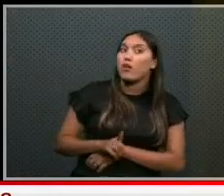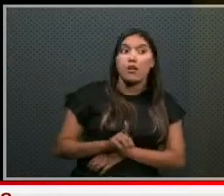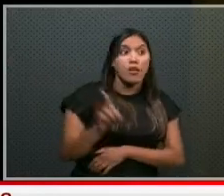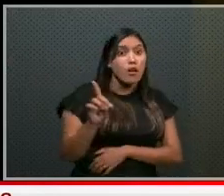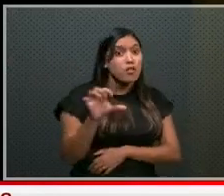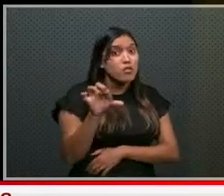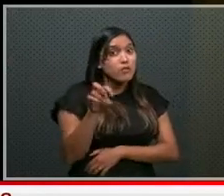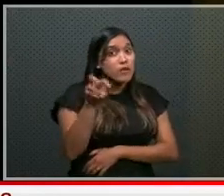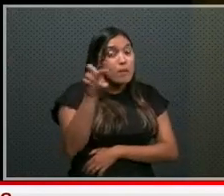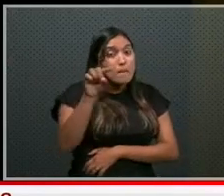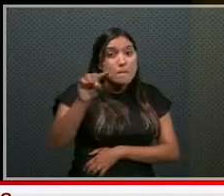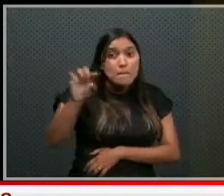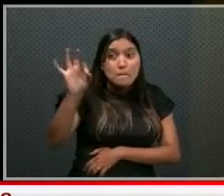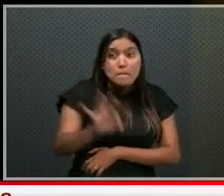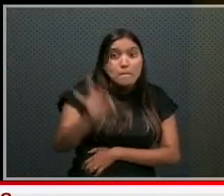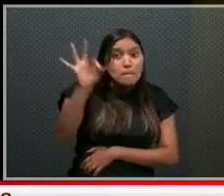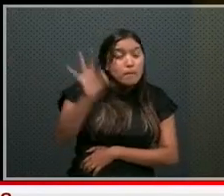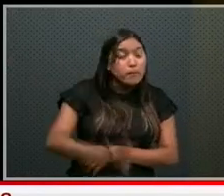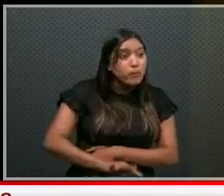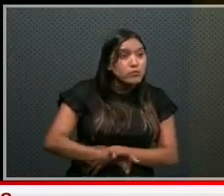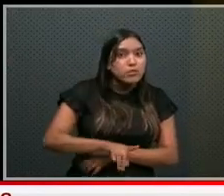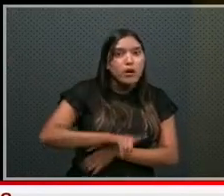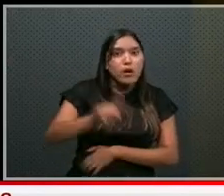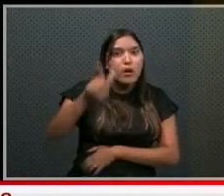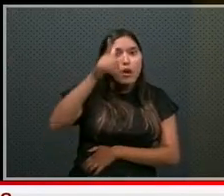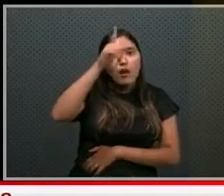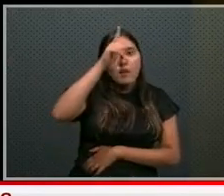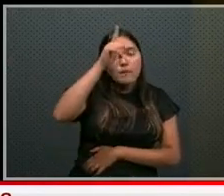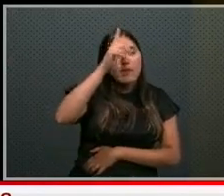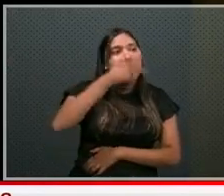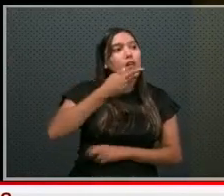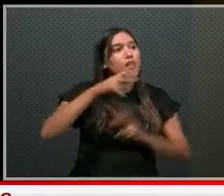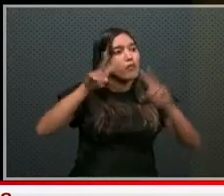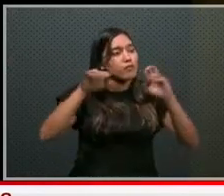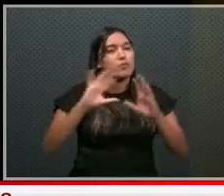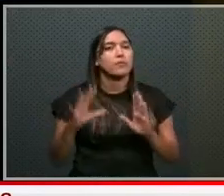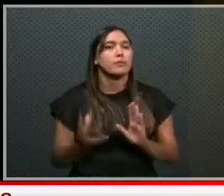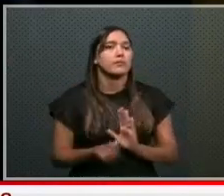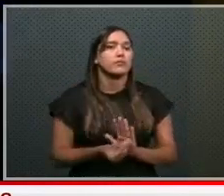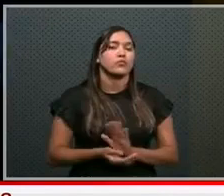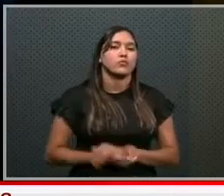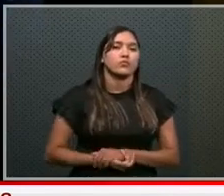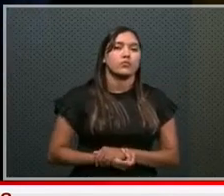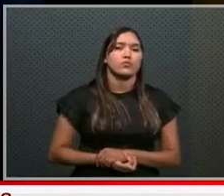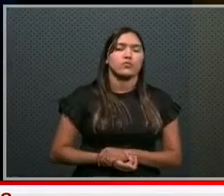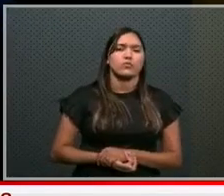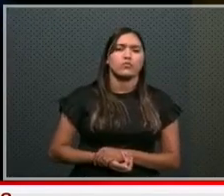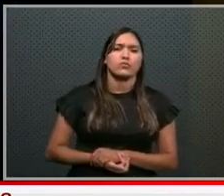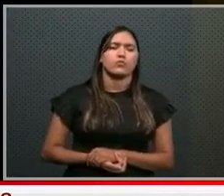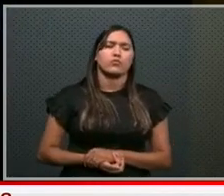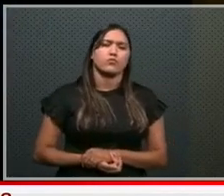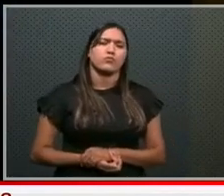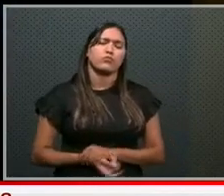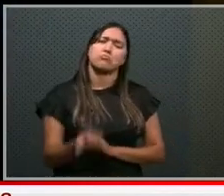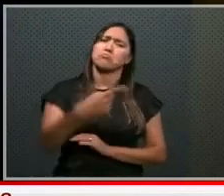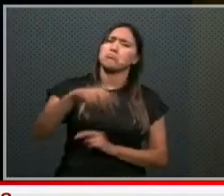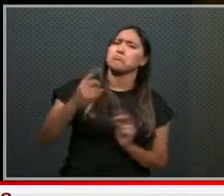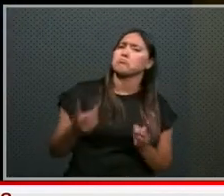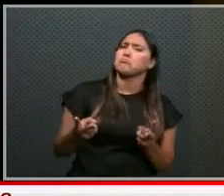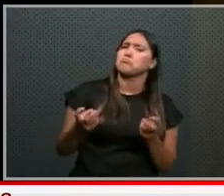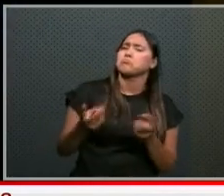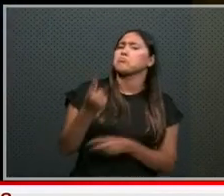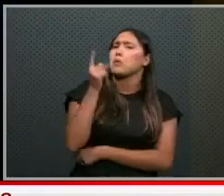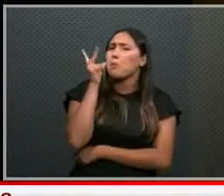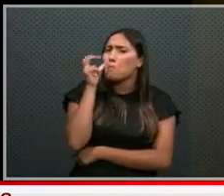95% que se comentava na Alemanha sobre a Amazônia e vocês começam a observar o seguinte